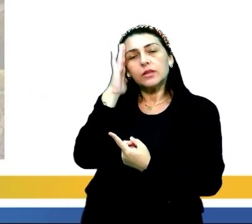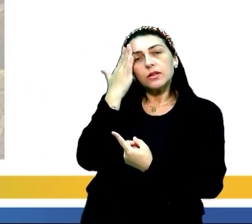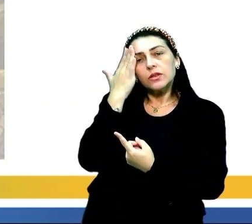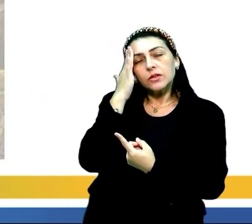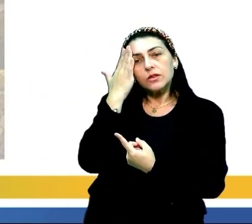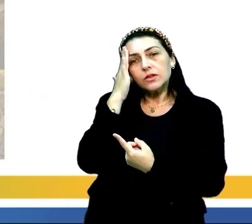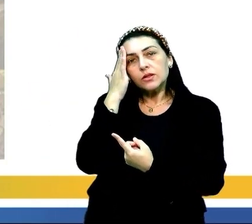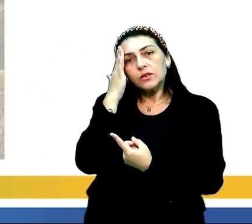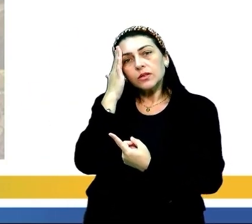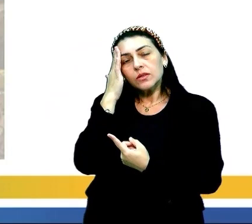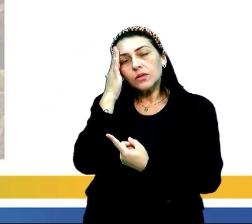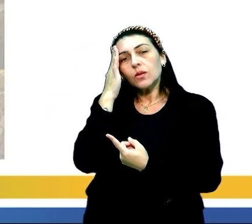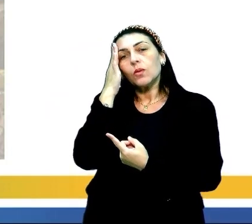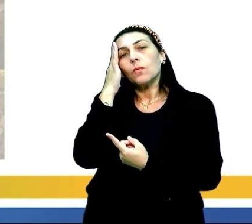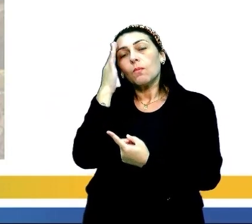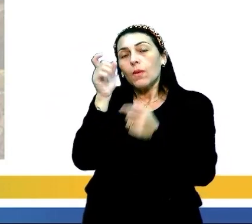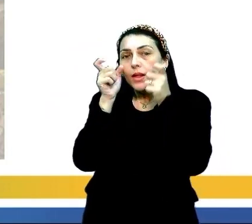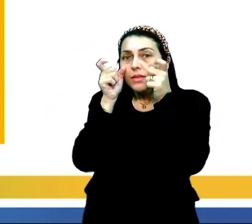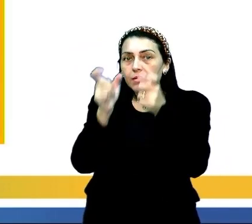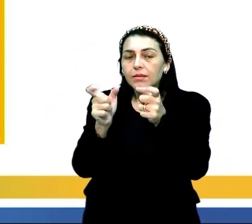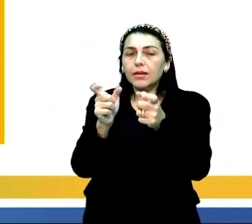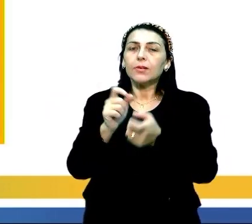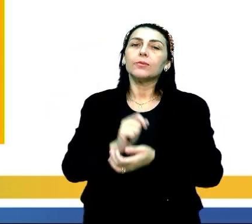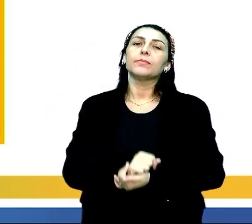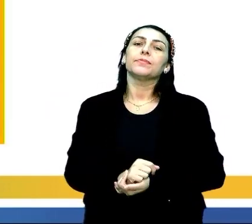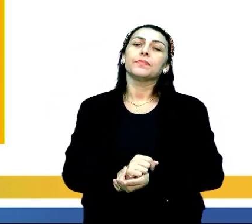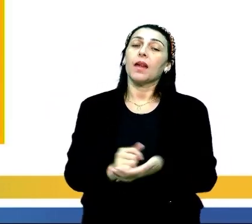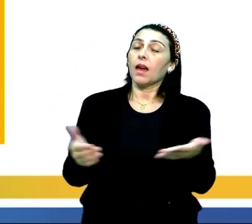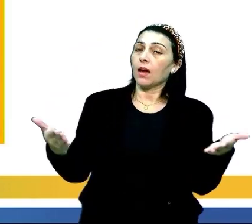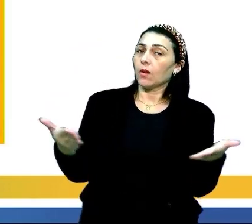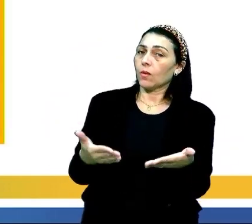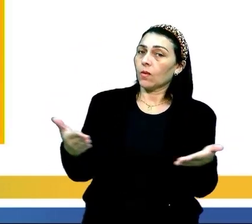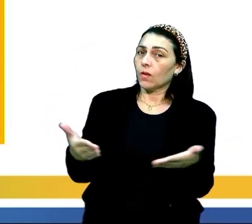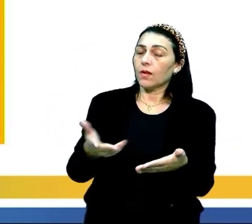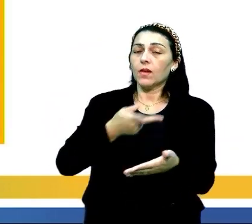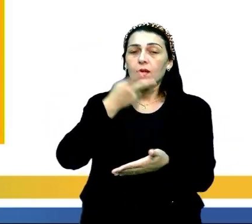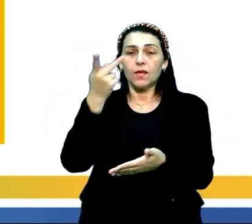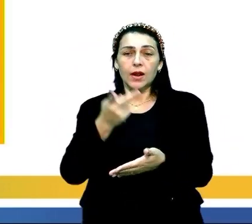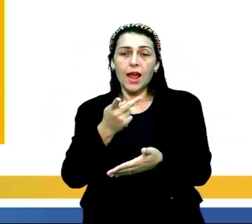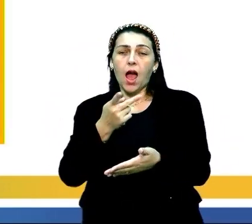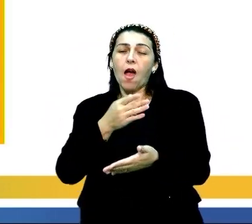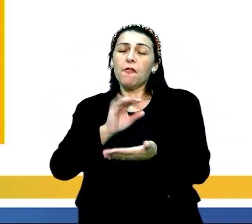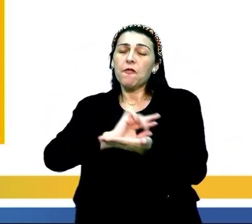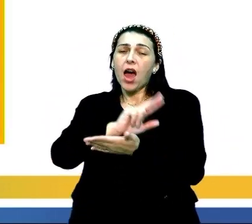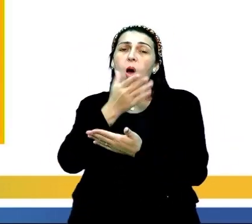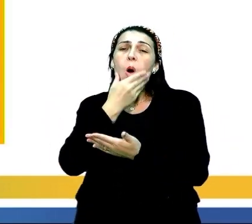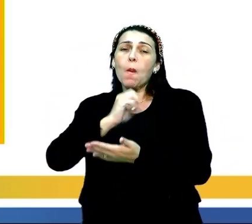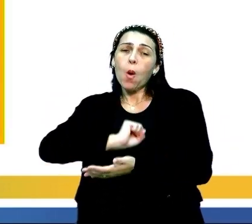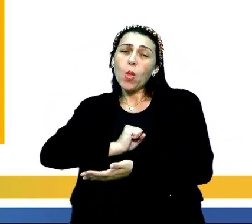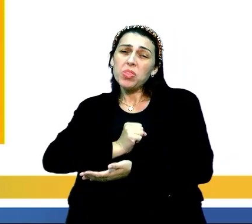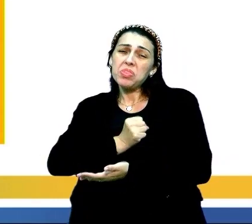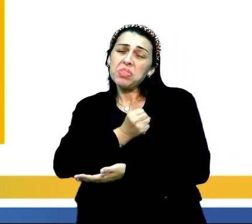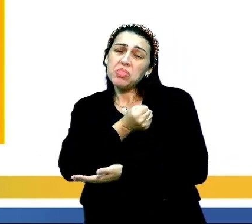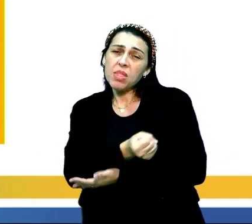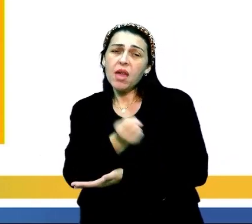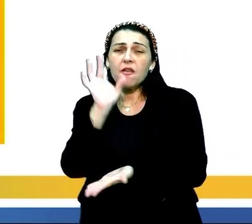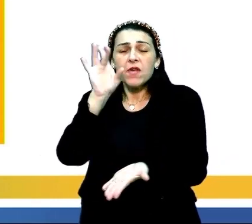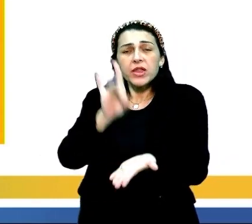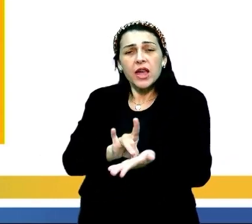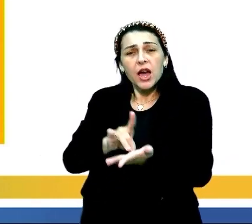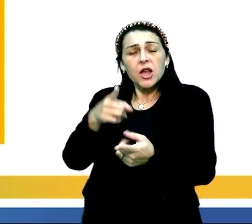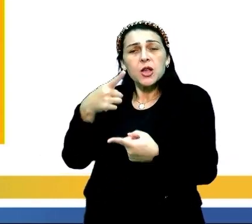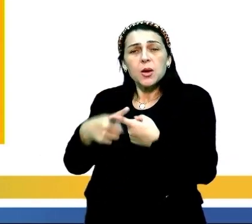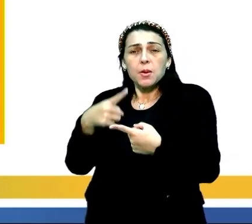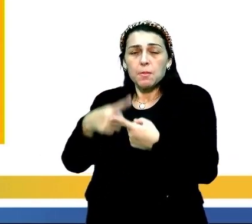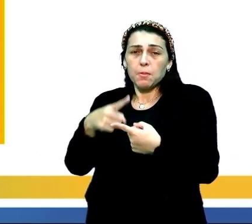quando a gente dedica uma atenção muito grande. Agora, ele vai dizer, muitos homens odeiam a verdade por amor daquilo que tomam